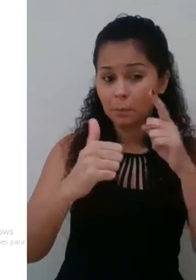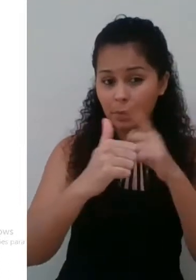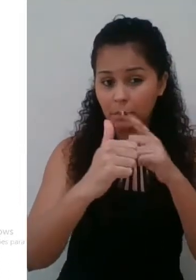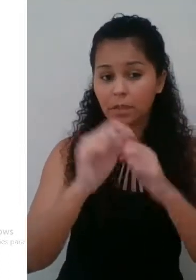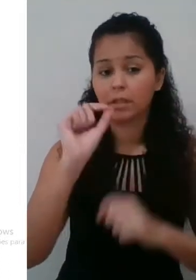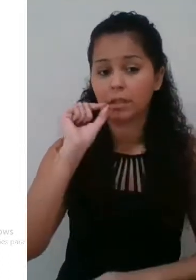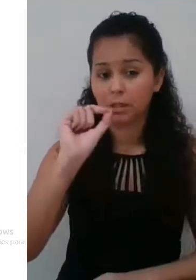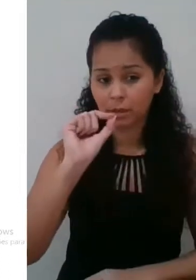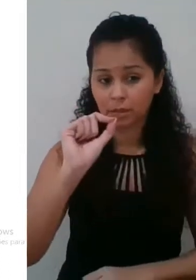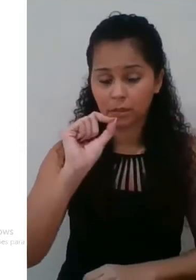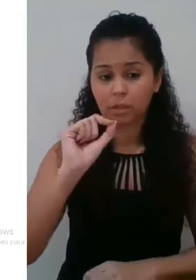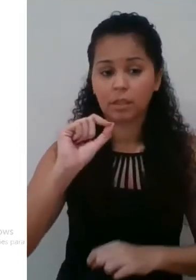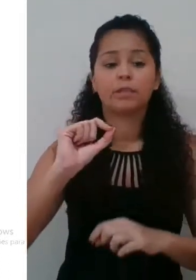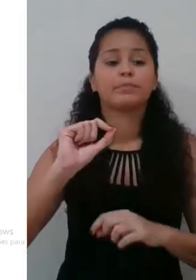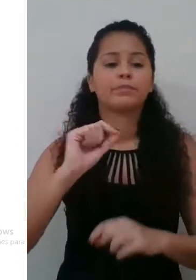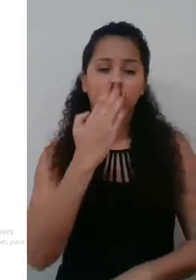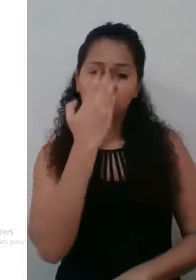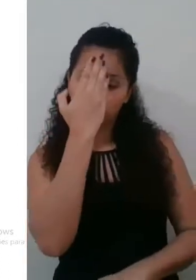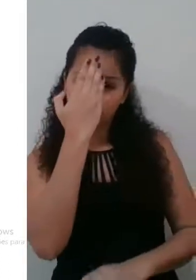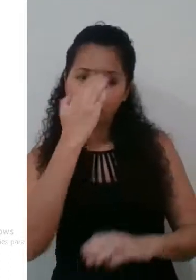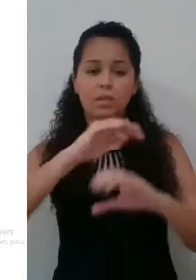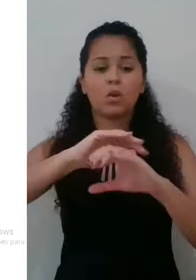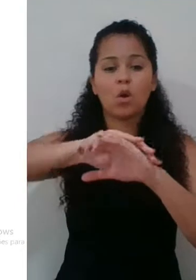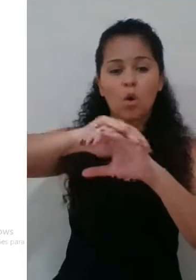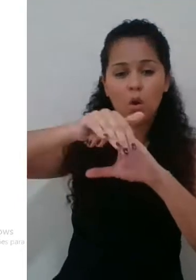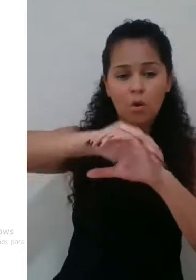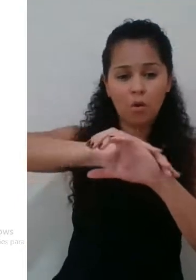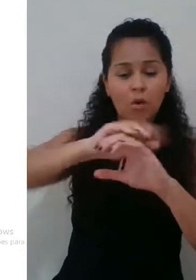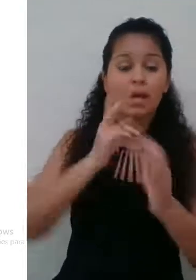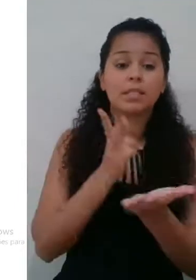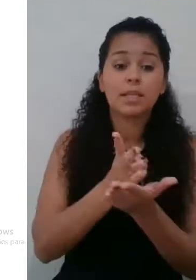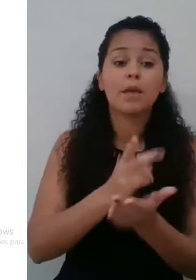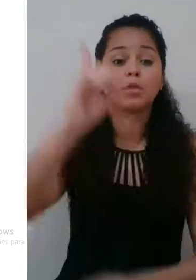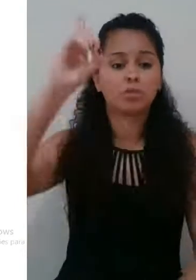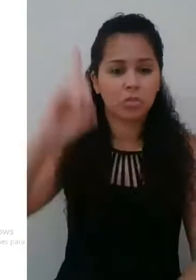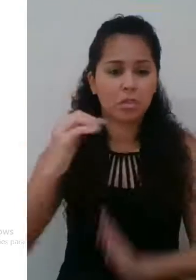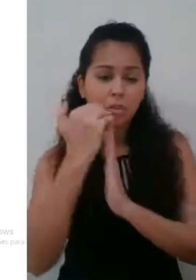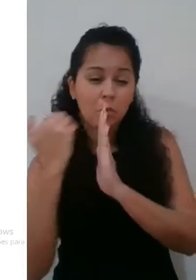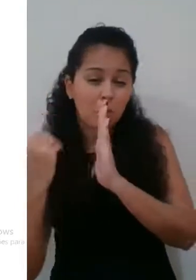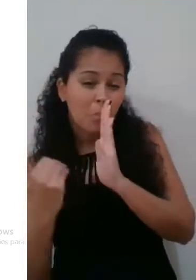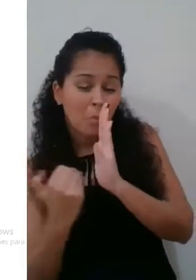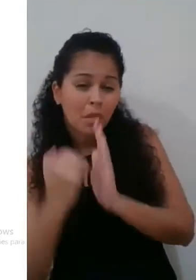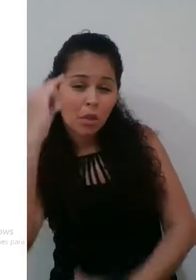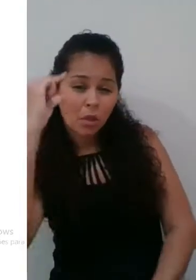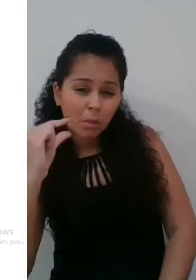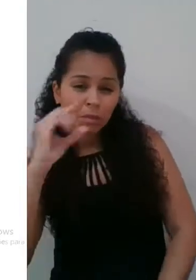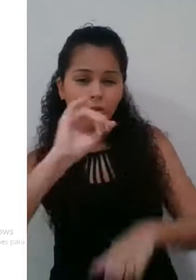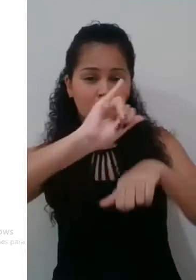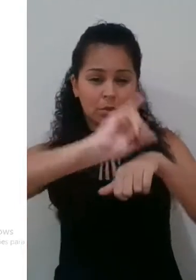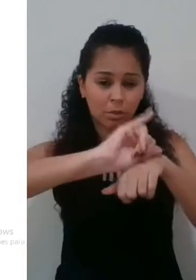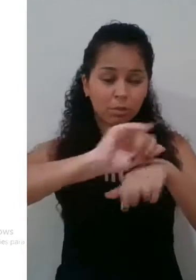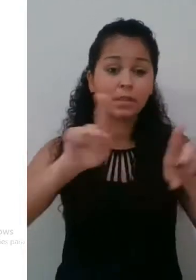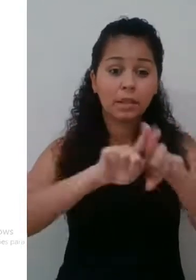espelho convexo, em que a imagem virtual sempre vai ser direita e menor que o objeto. E a segunda situação para espelho